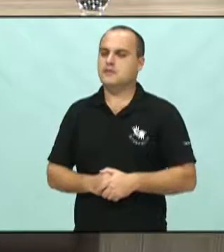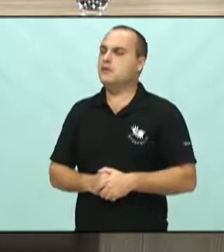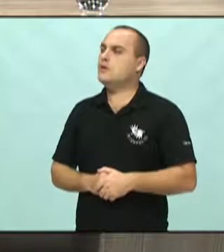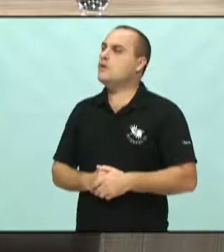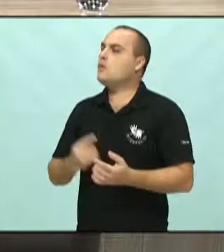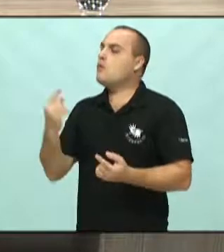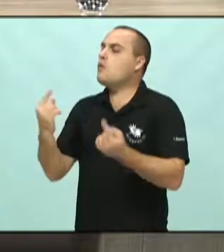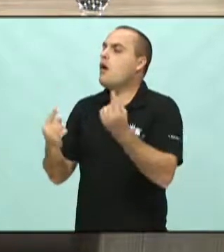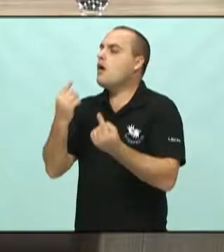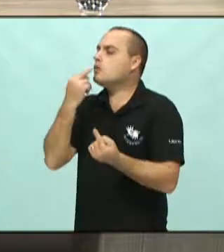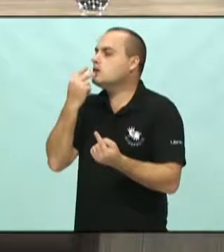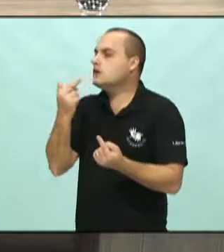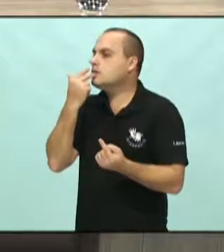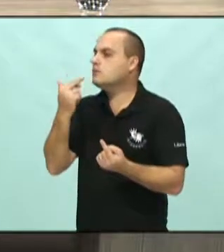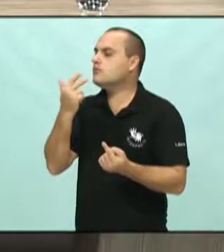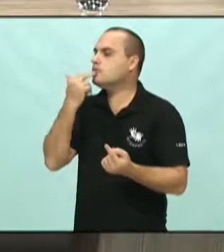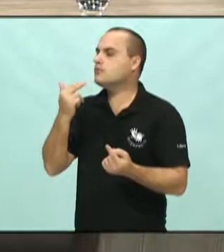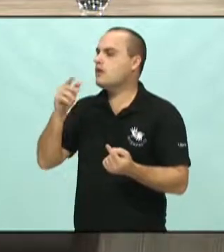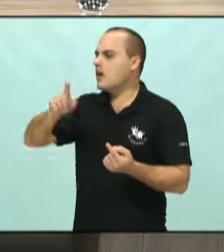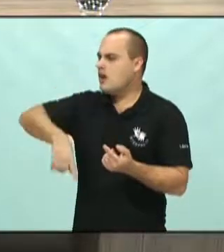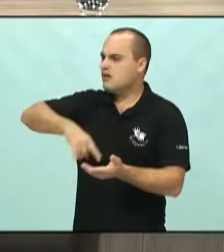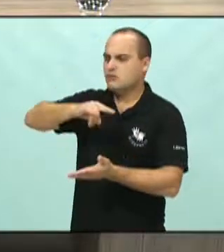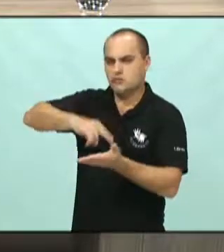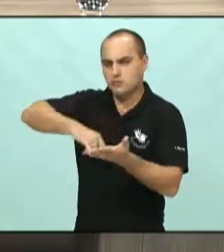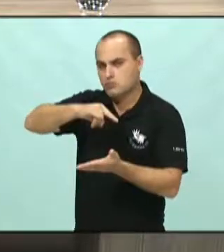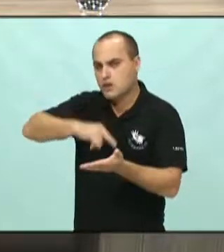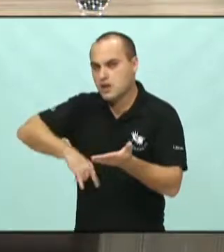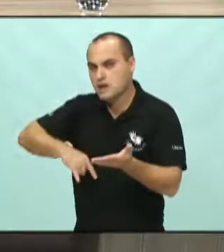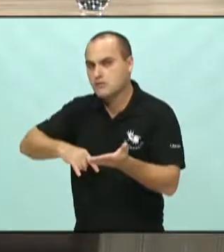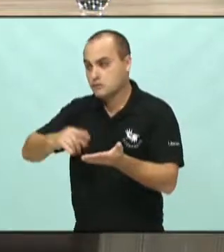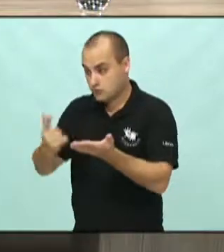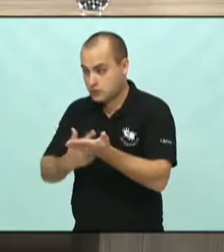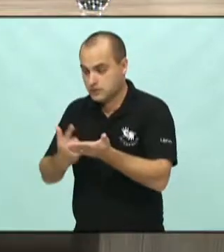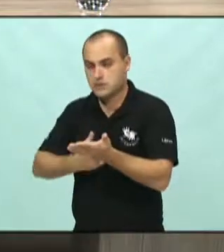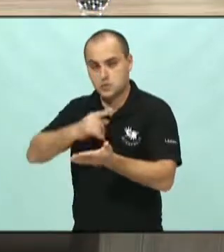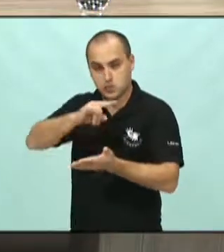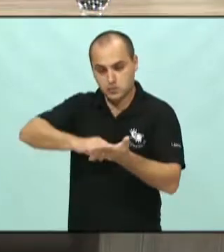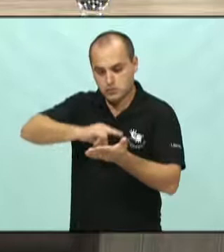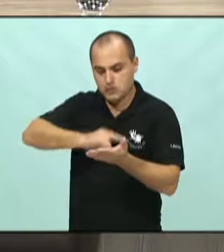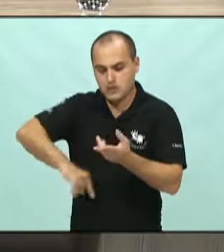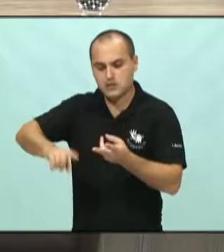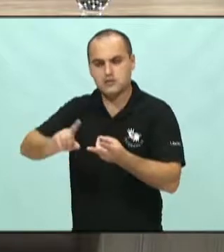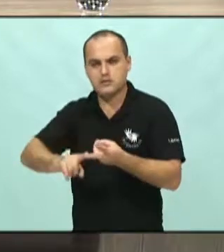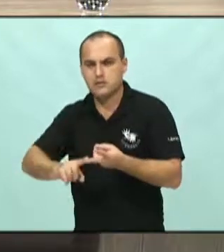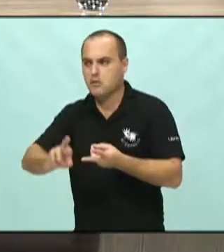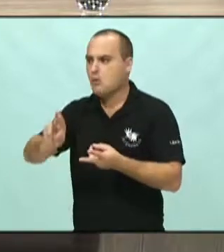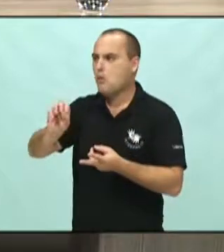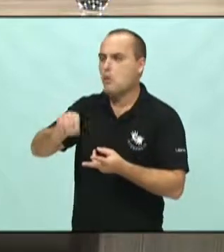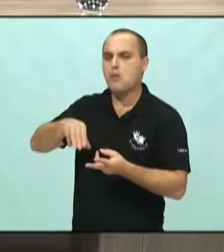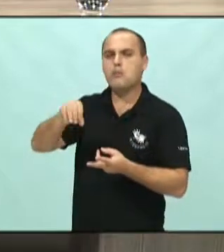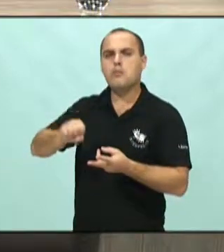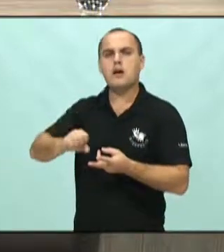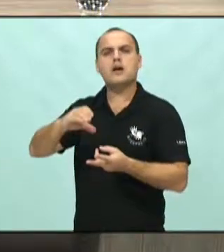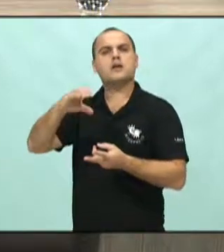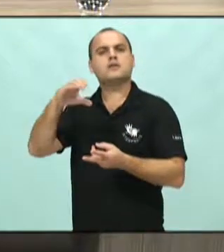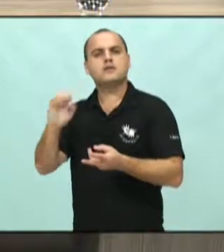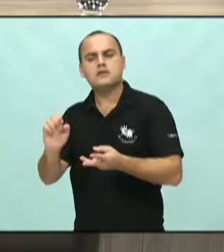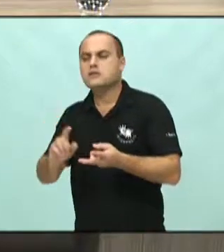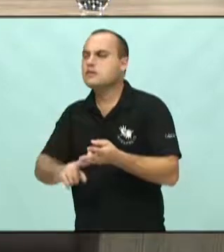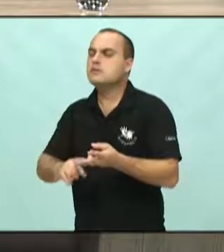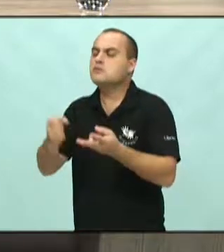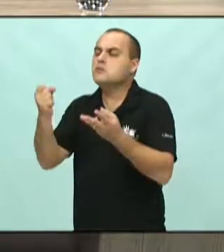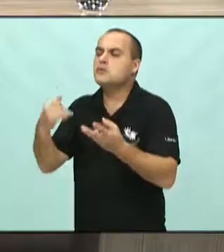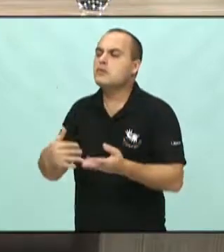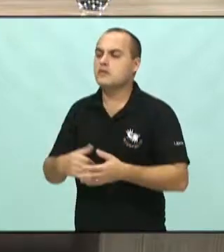gênero literário do livro? Documental? Você usou técnica de romance? O que você buscou? É um relato